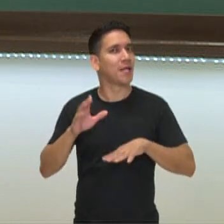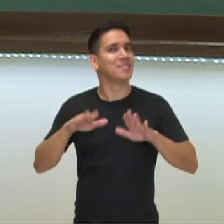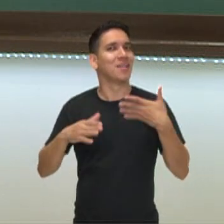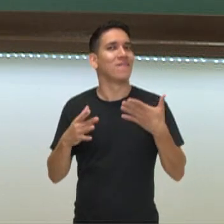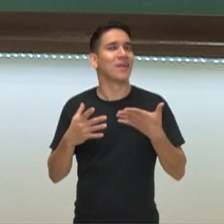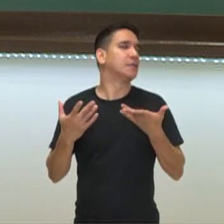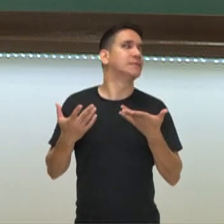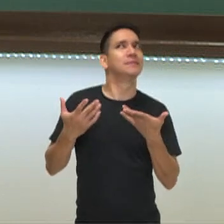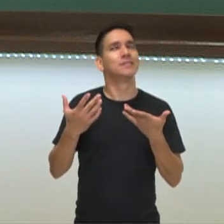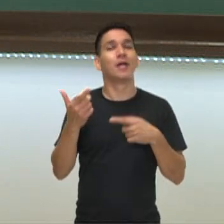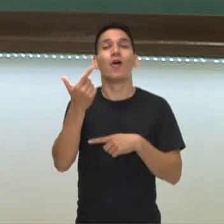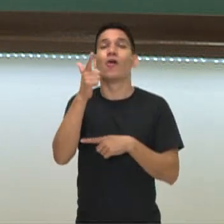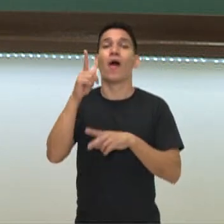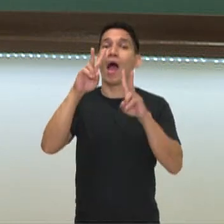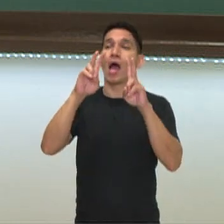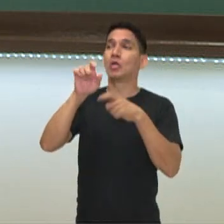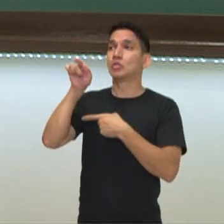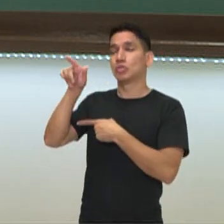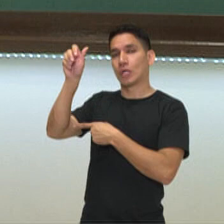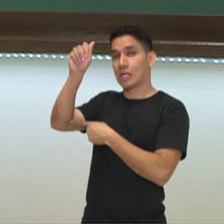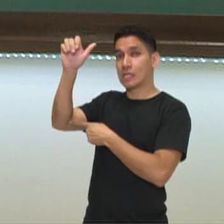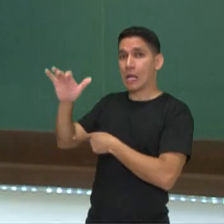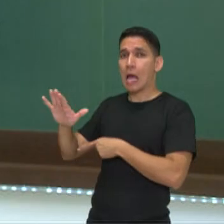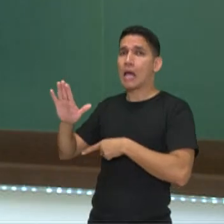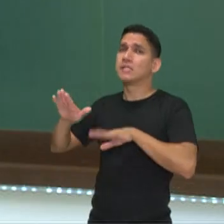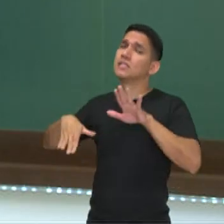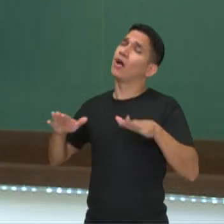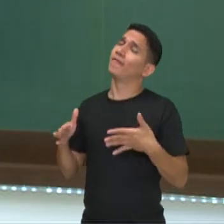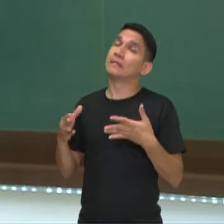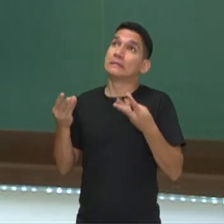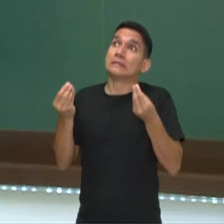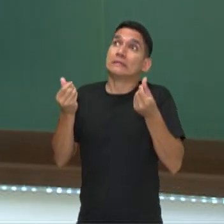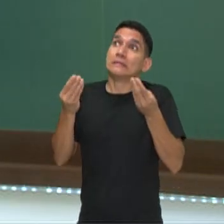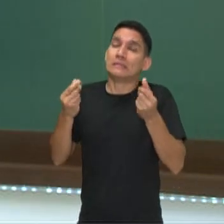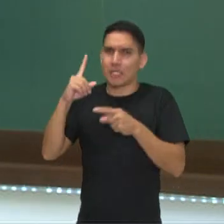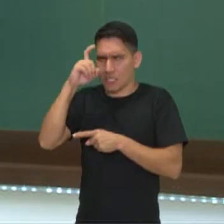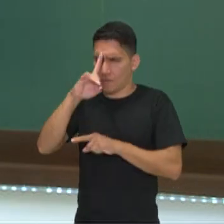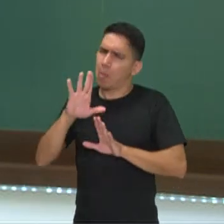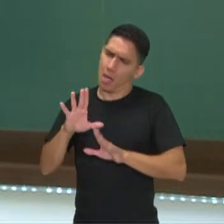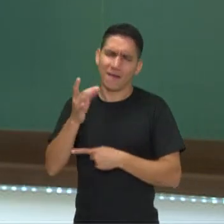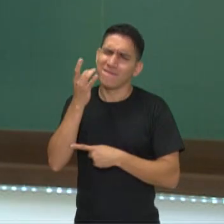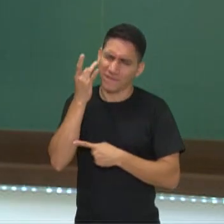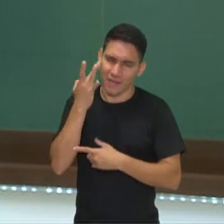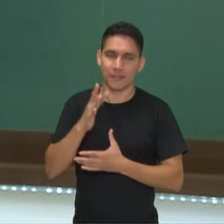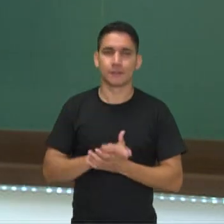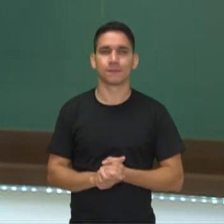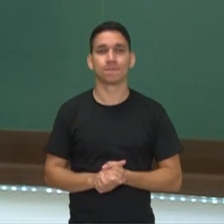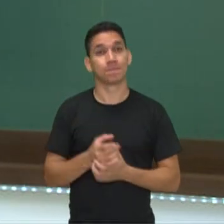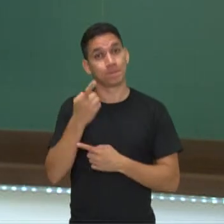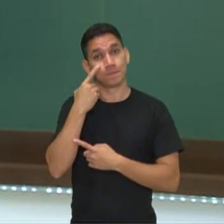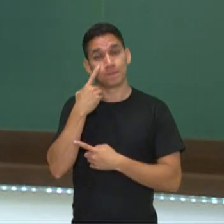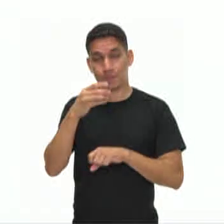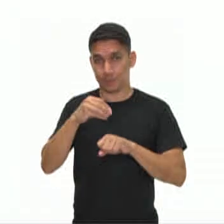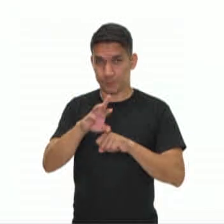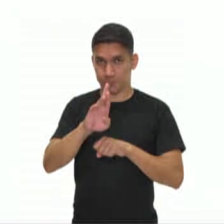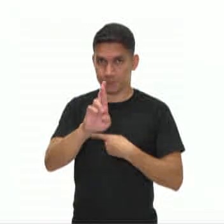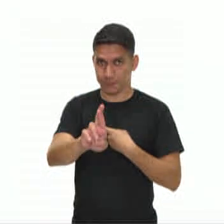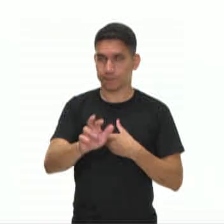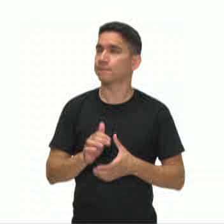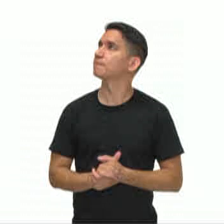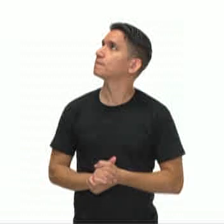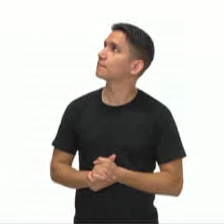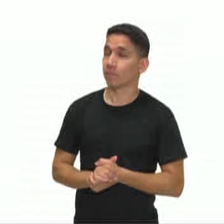né? Mas falando de África, a gente acaba se perdendo um pouco, mas tá fácil. Olha lá. A sua